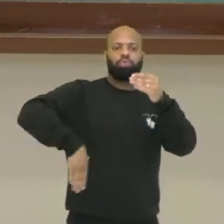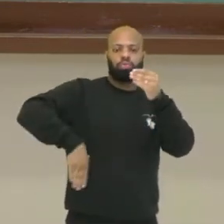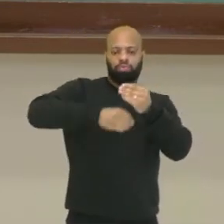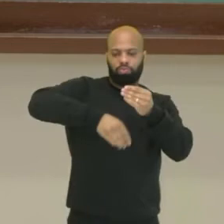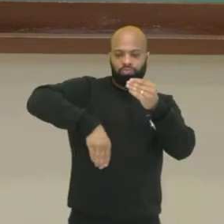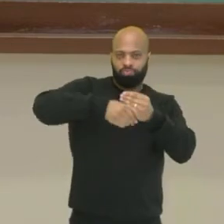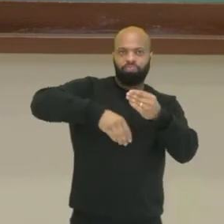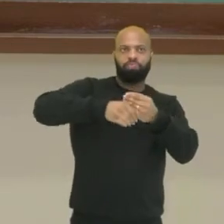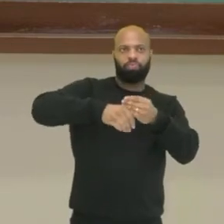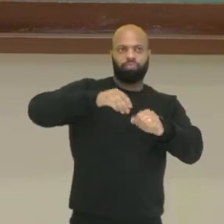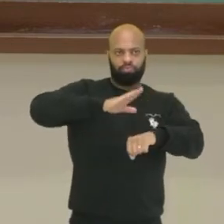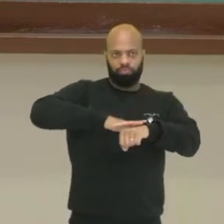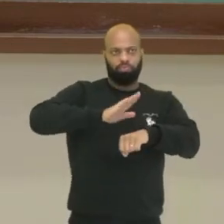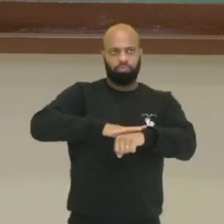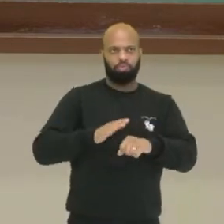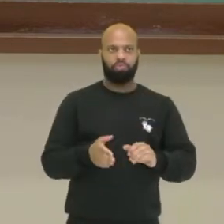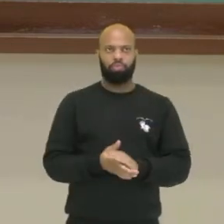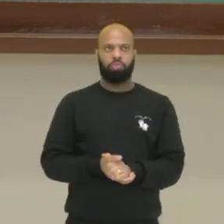nova prorrogação.